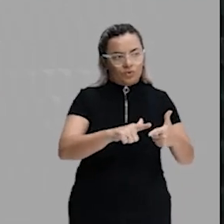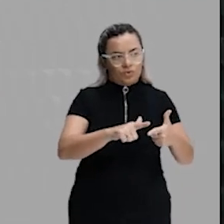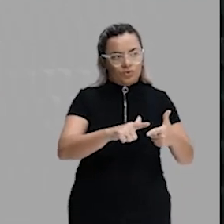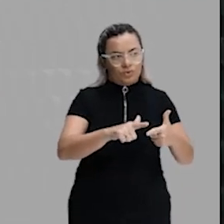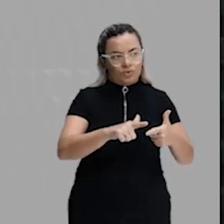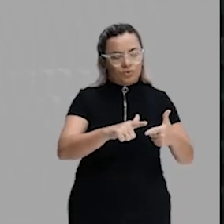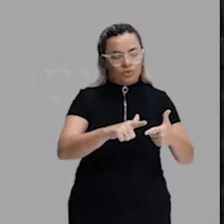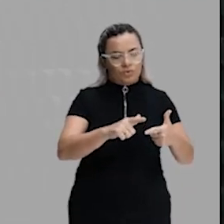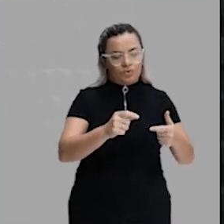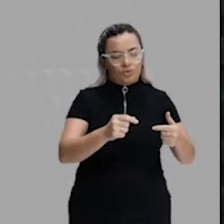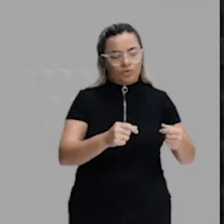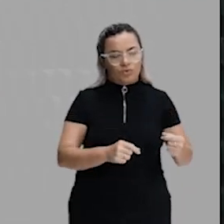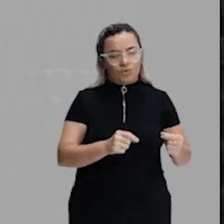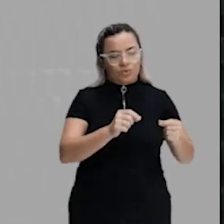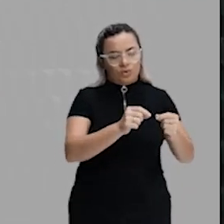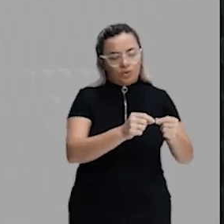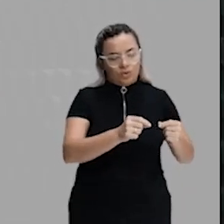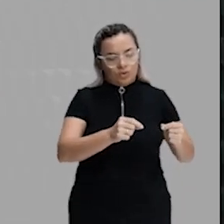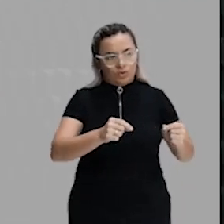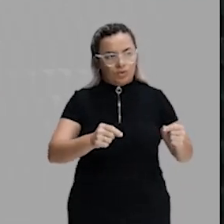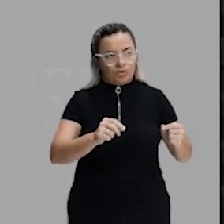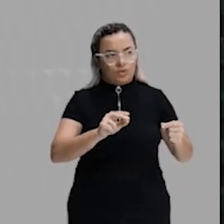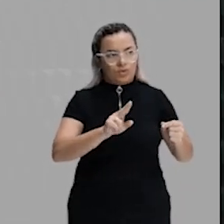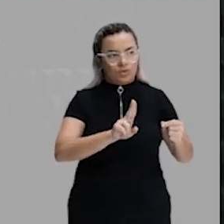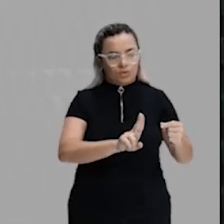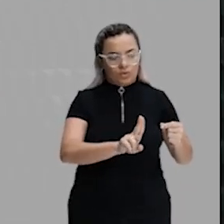ter, ó, DDP1,